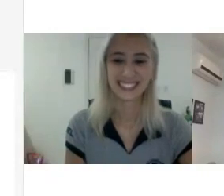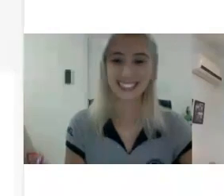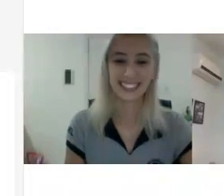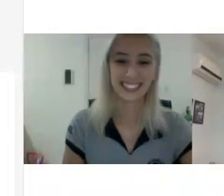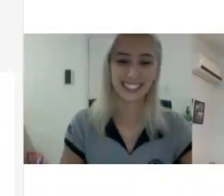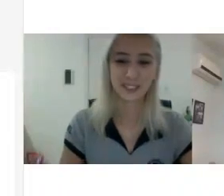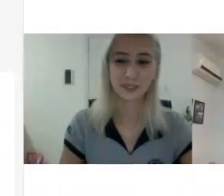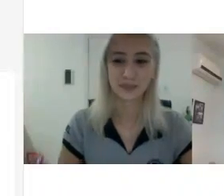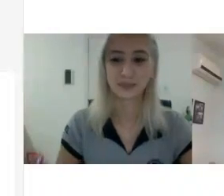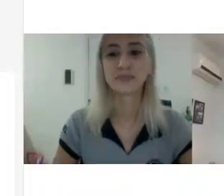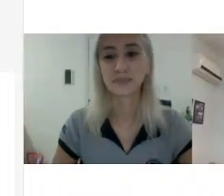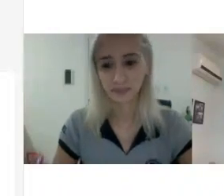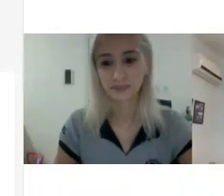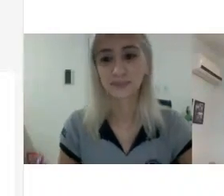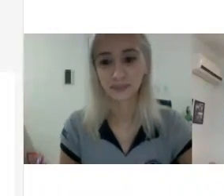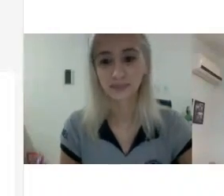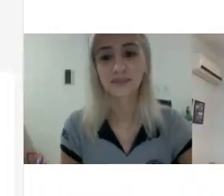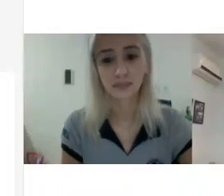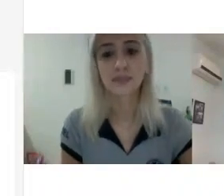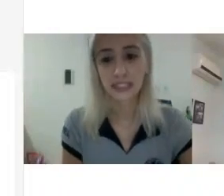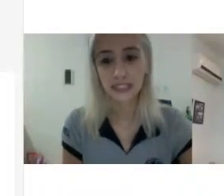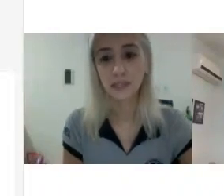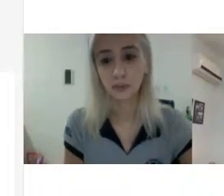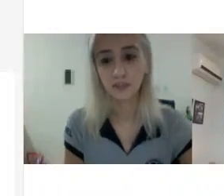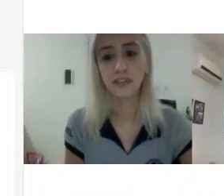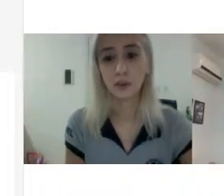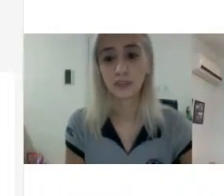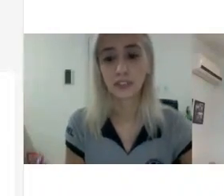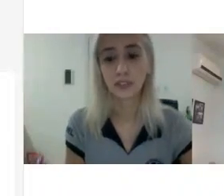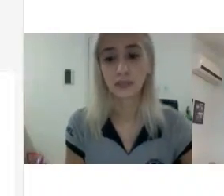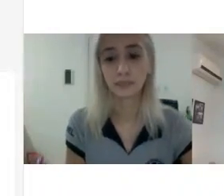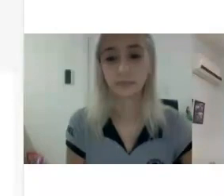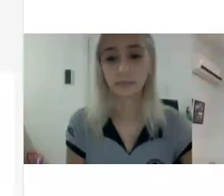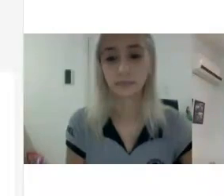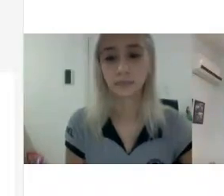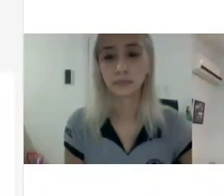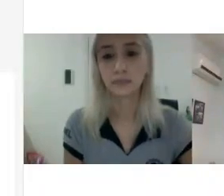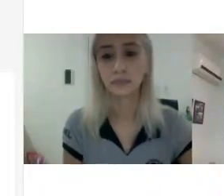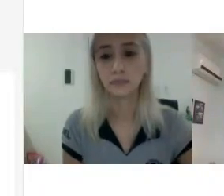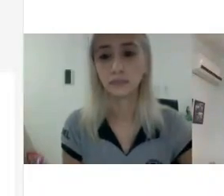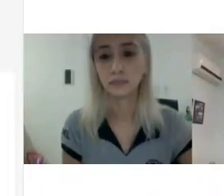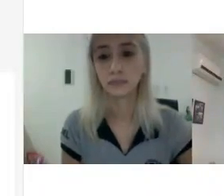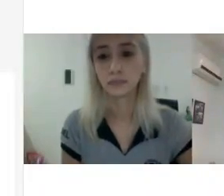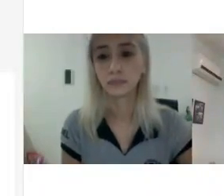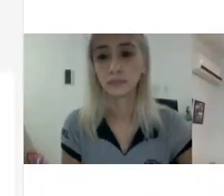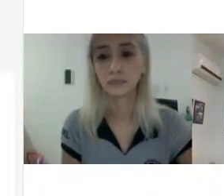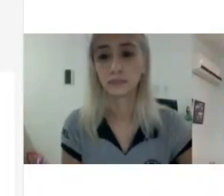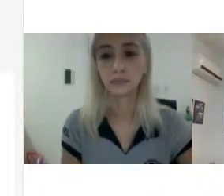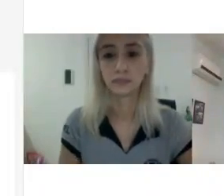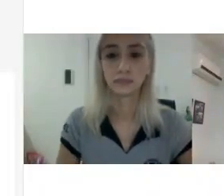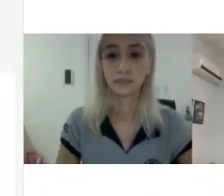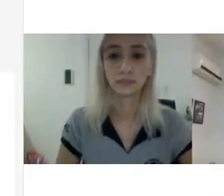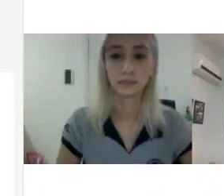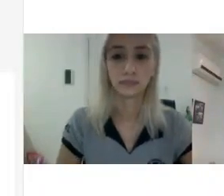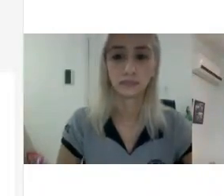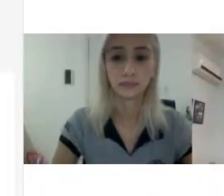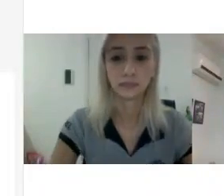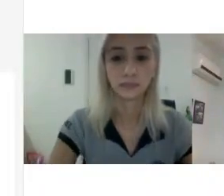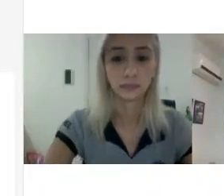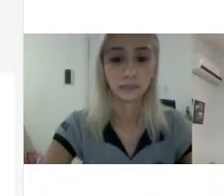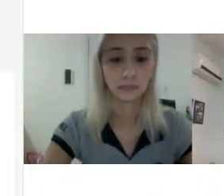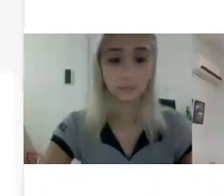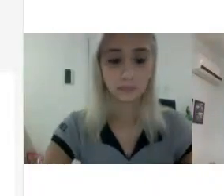Queres que eu comece lendo a proposta? Sim, por favor, professora. É, obrigada, Desirê. Eu escrevi assim